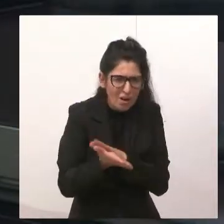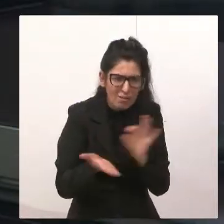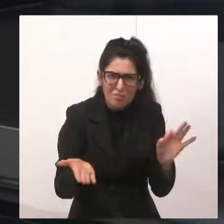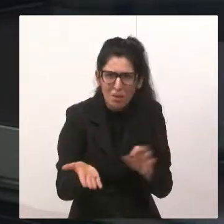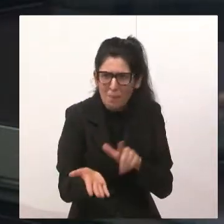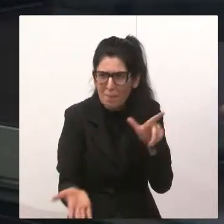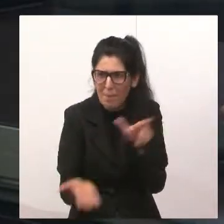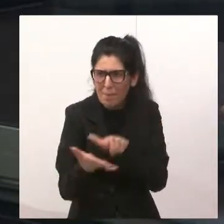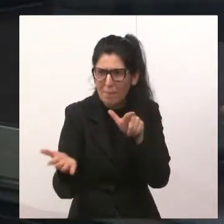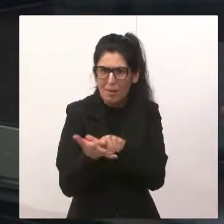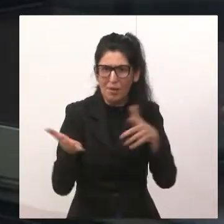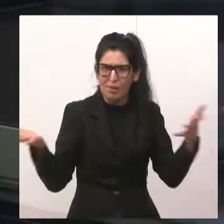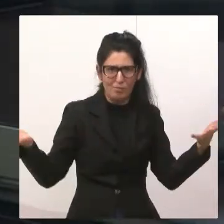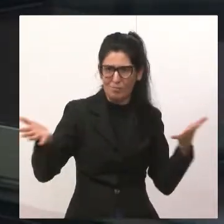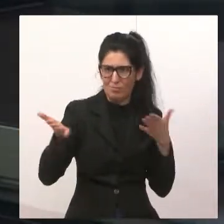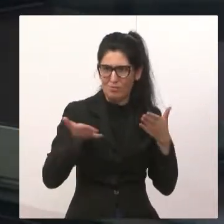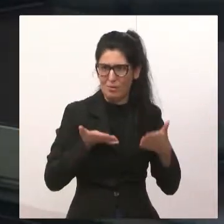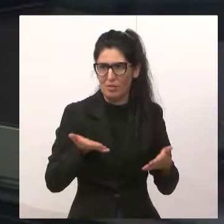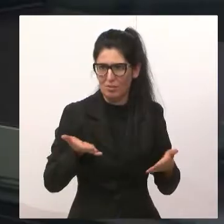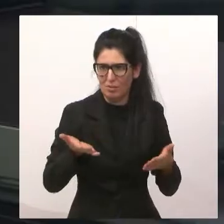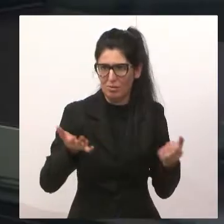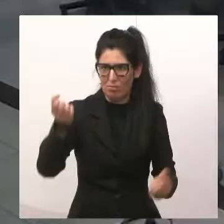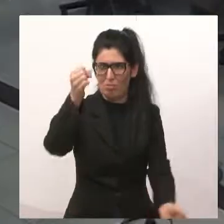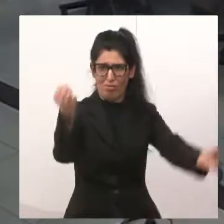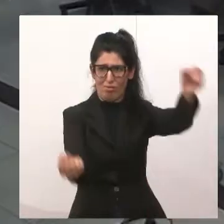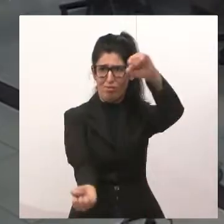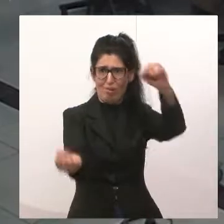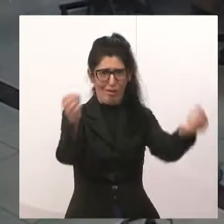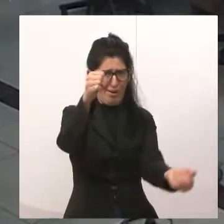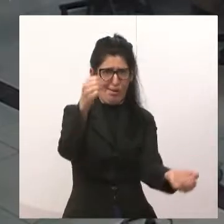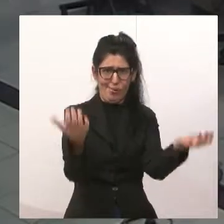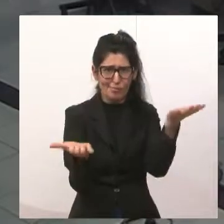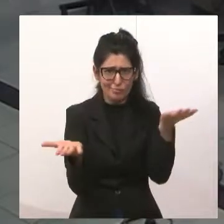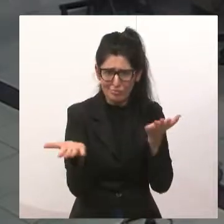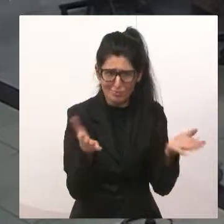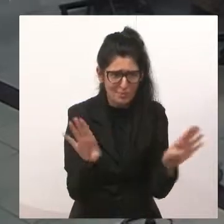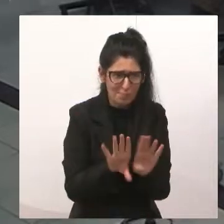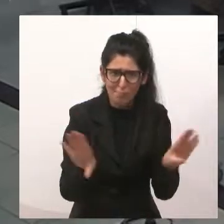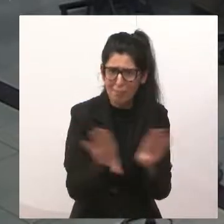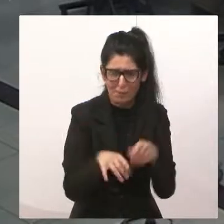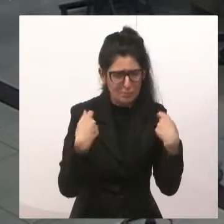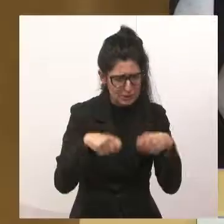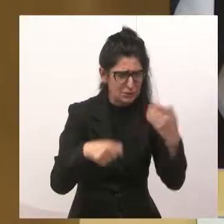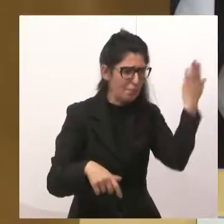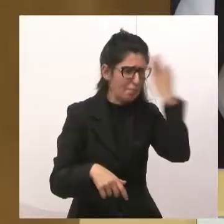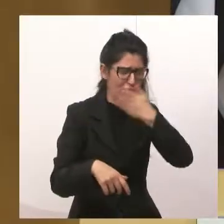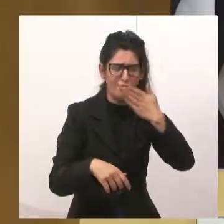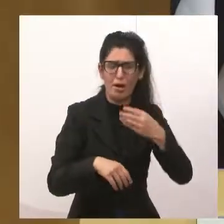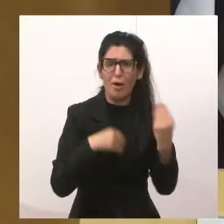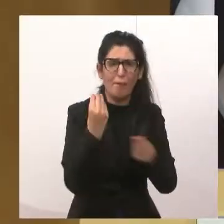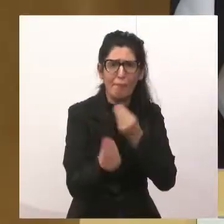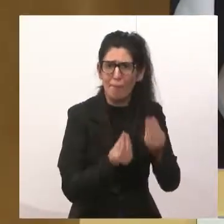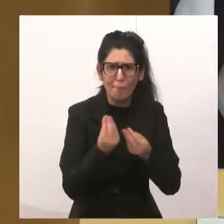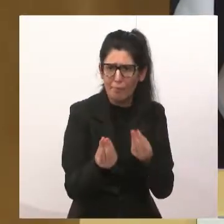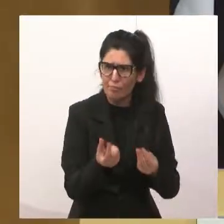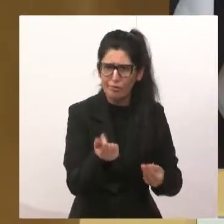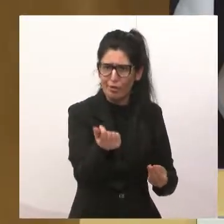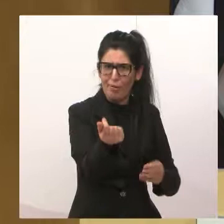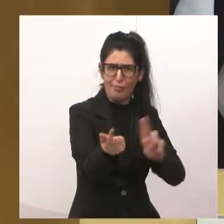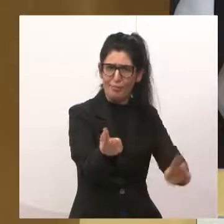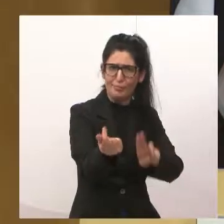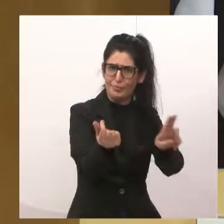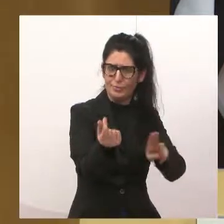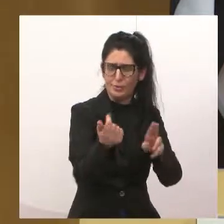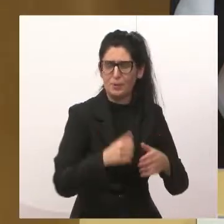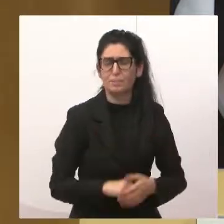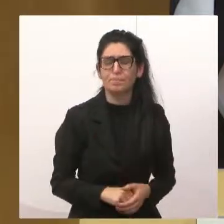E é o que eu mencionei, inclusive até um carro, né? Que faz parte disso. Obrigado, vereadora Márcia. E digo isso porque eu